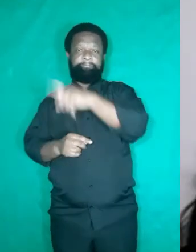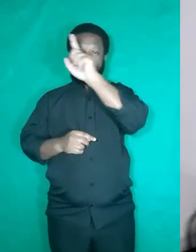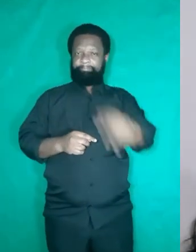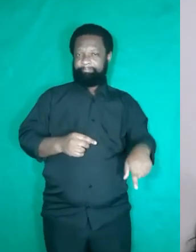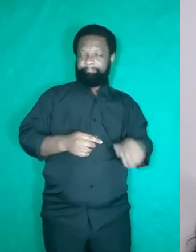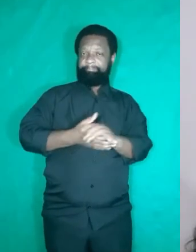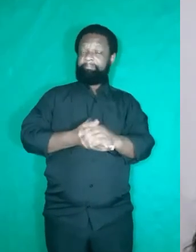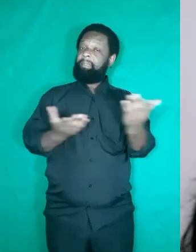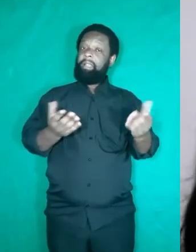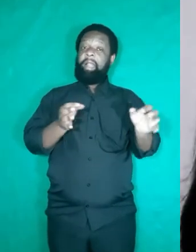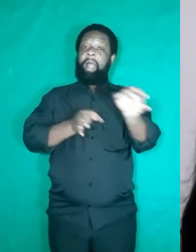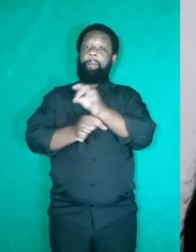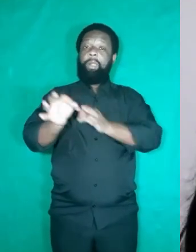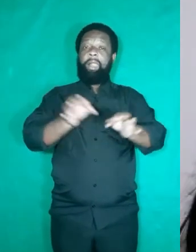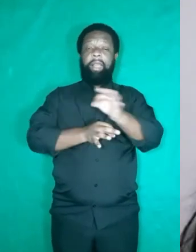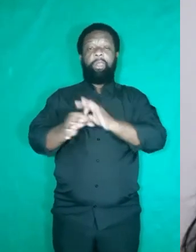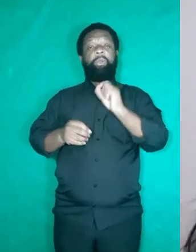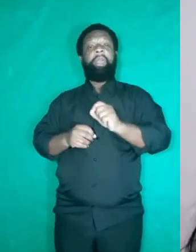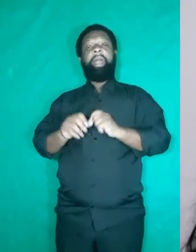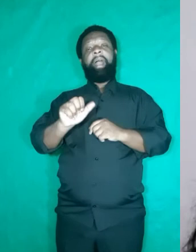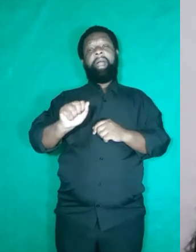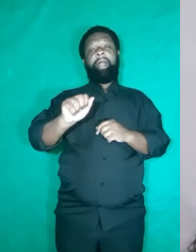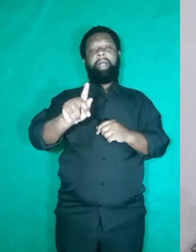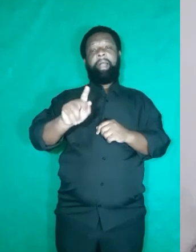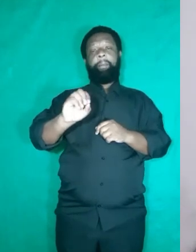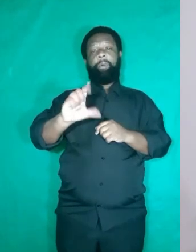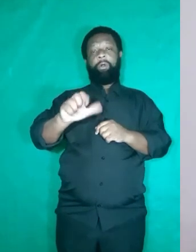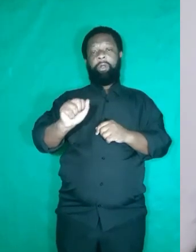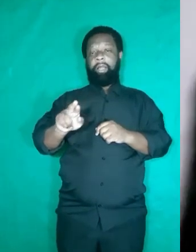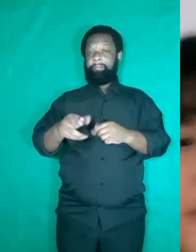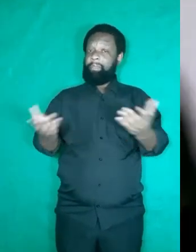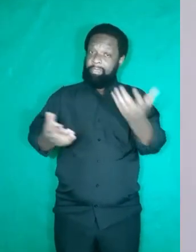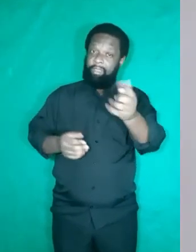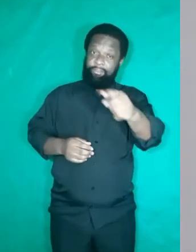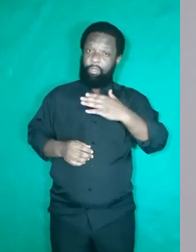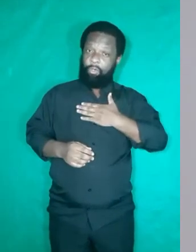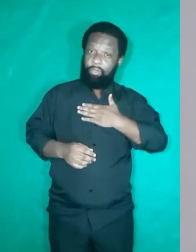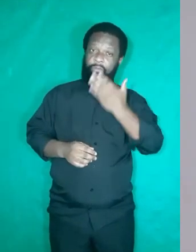apolar. Bom, espero que vocês tenham gostado. Um beijo e até a próxima.